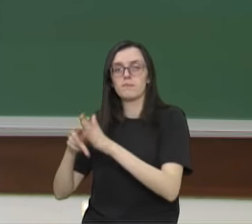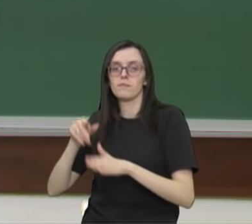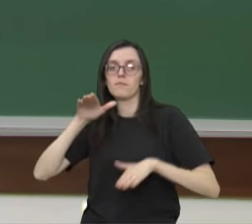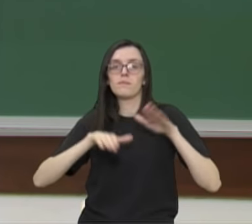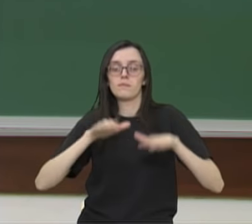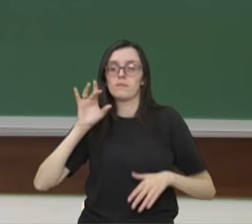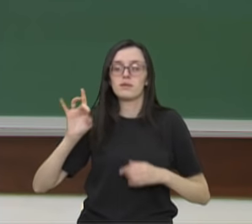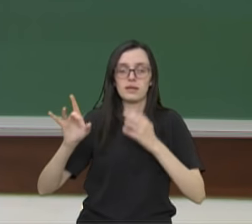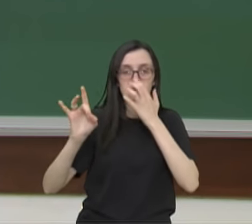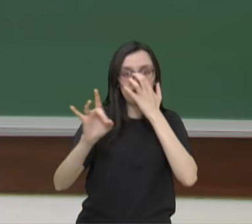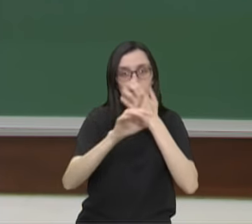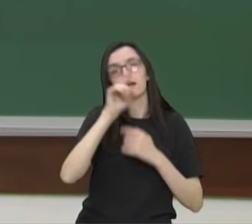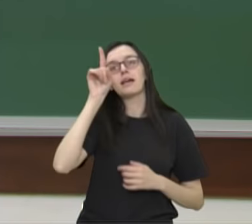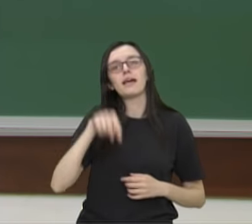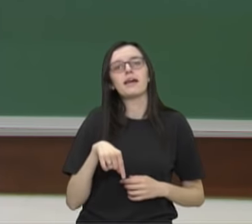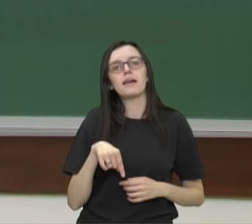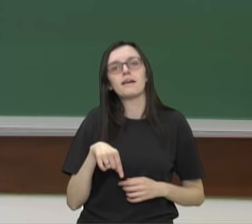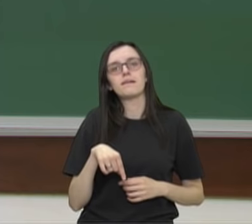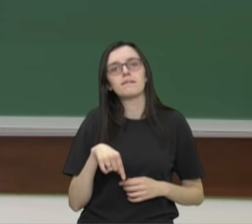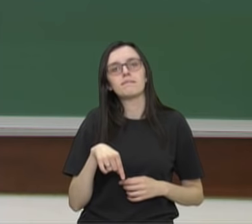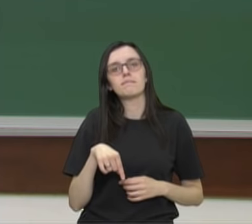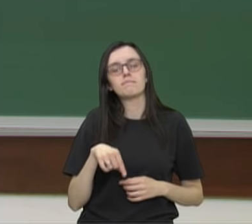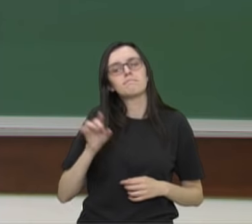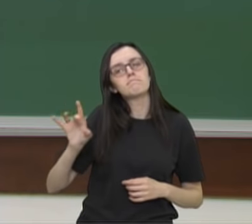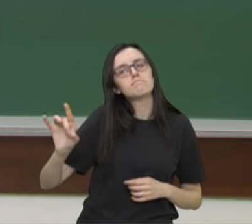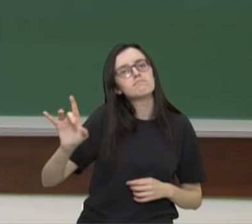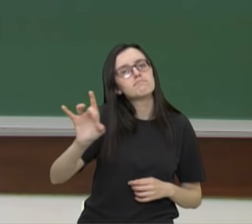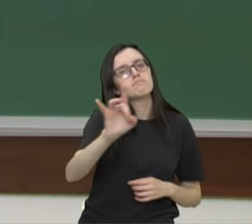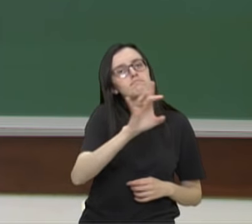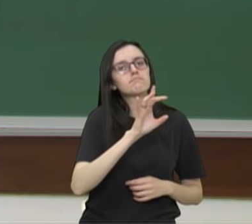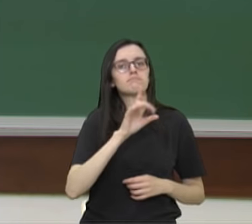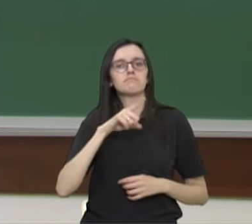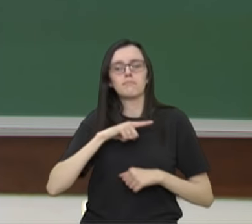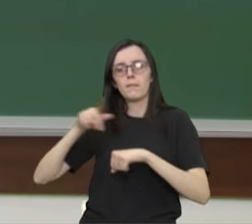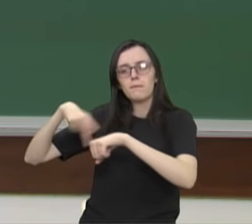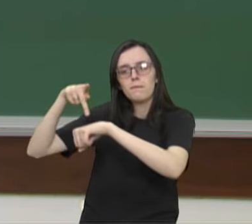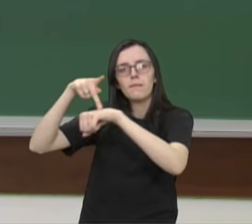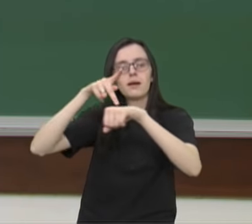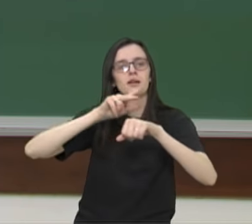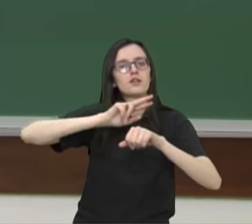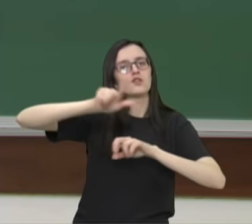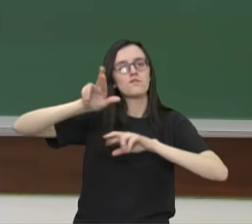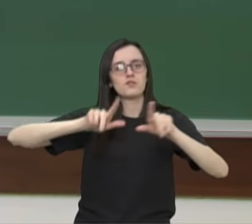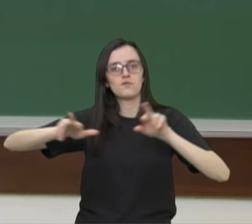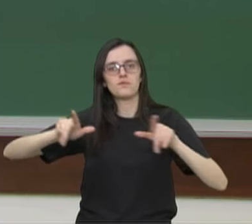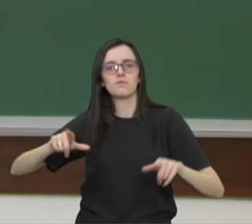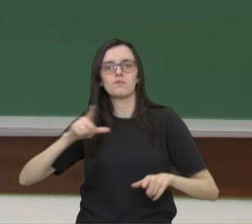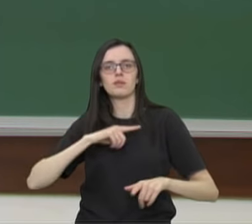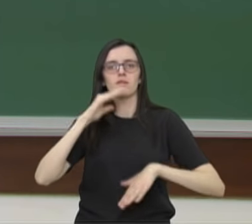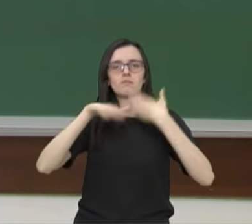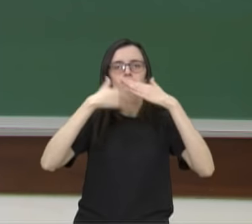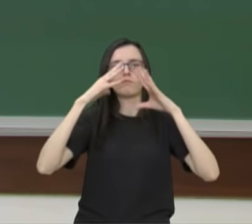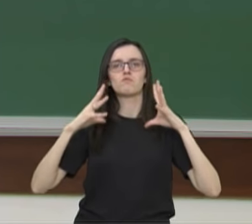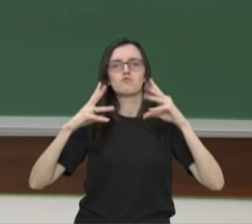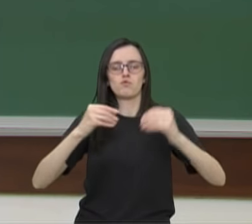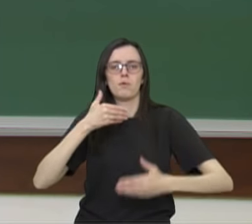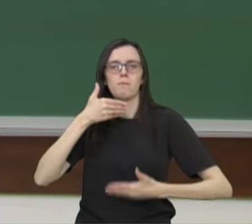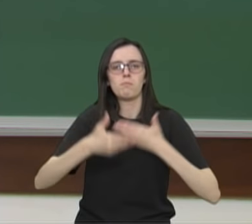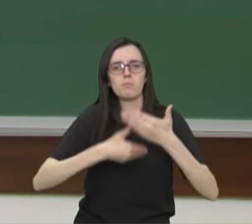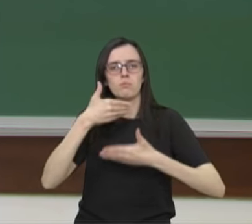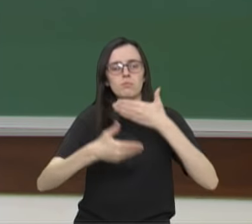acordo com cada uma das de acordo com cada um dos países onde se estabelece desenvolve todo esse